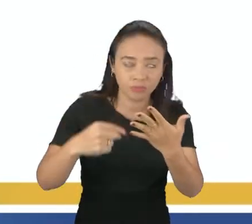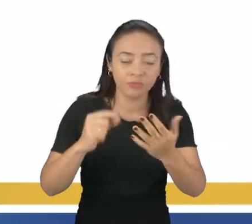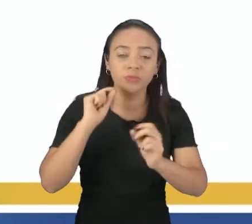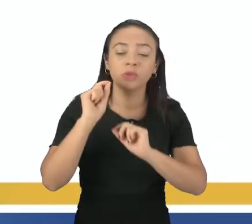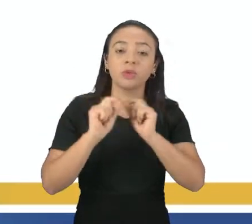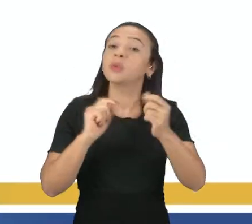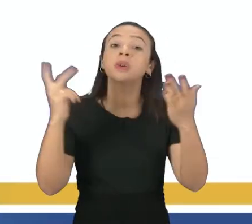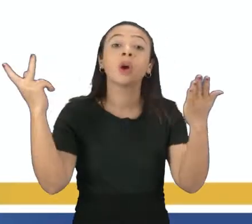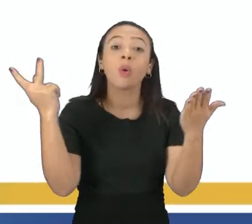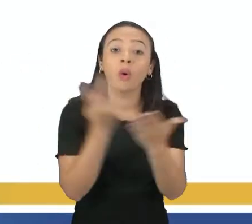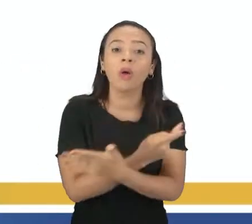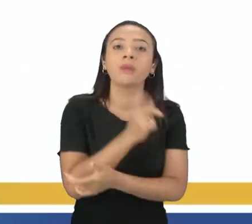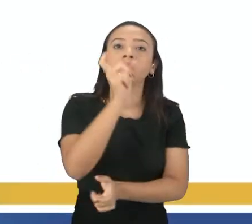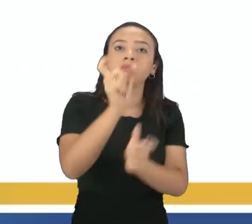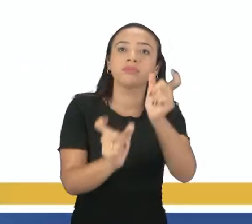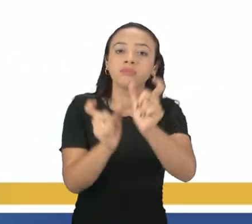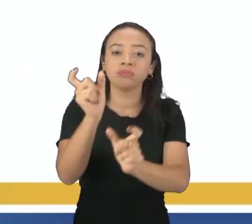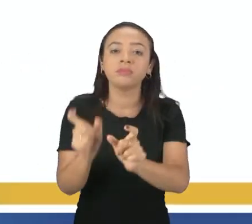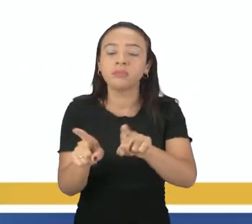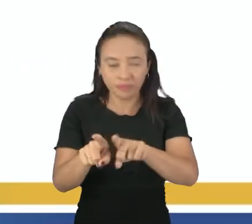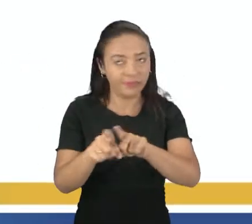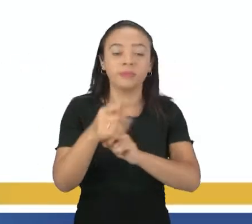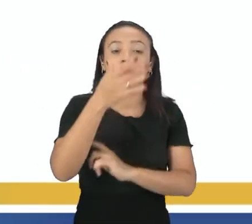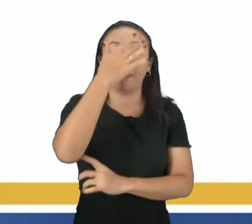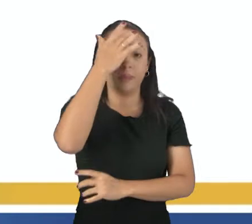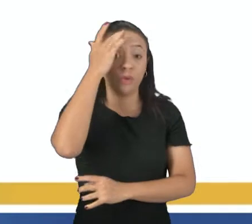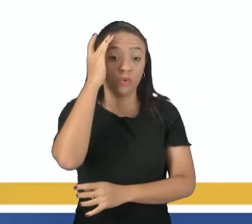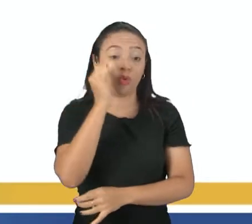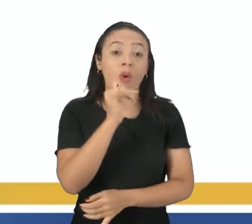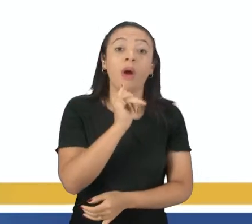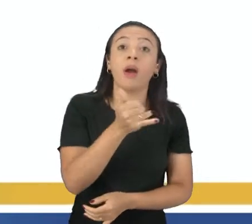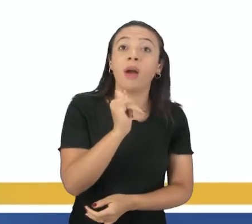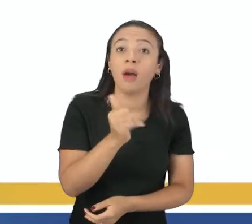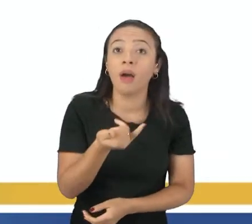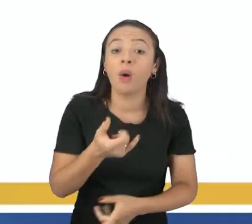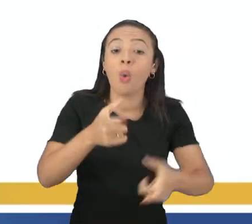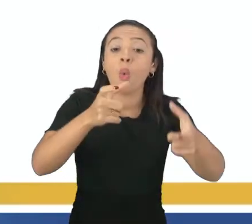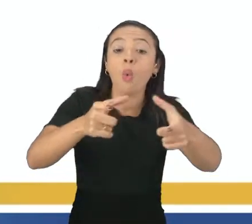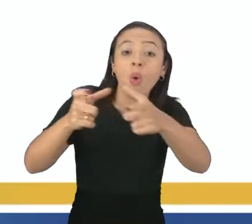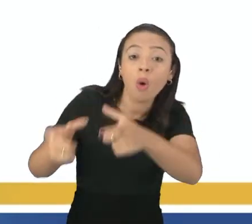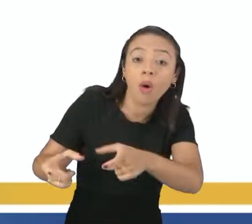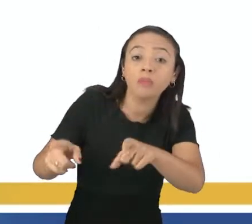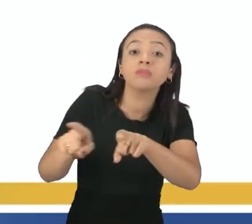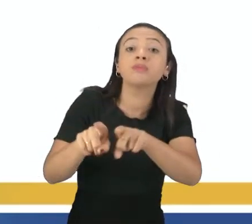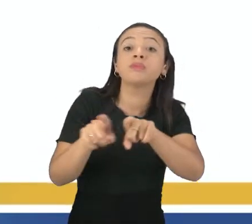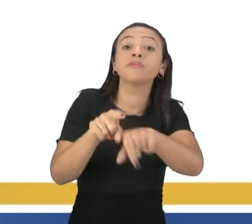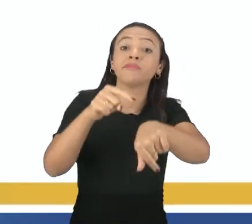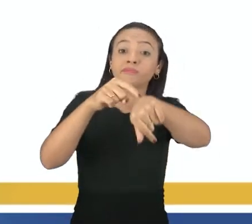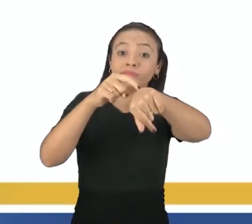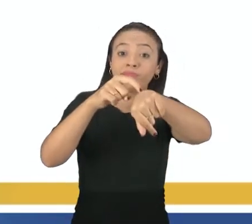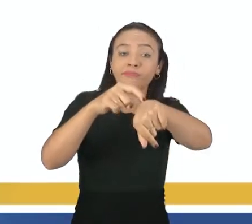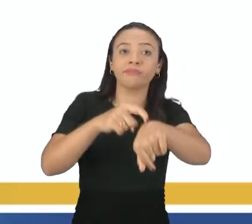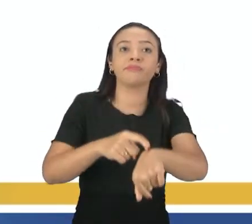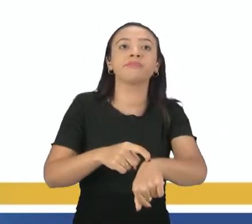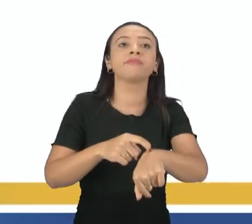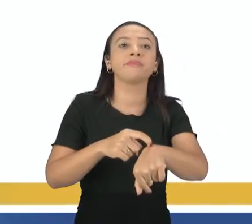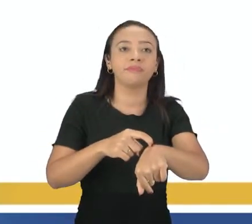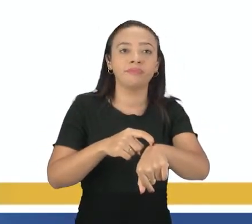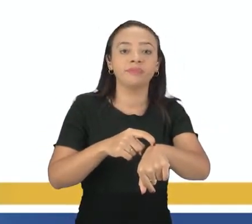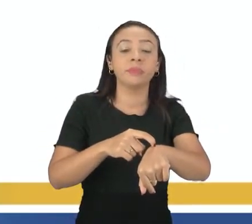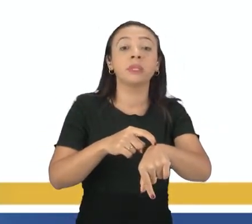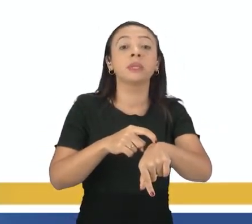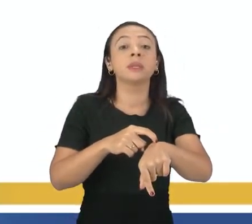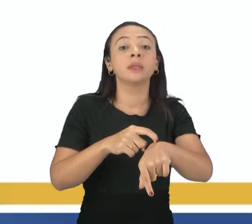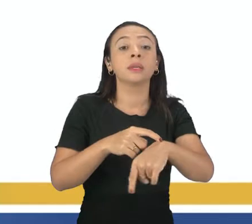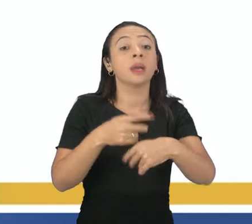são as ações dos personagens, o narrador, o local, né, o lugar onde acontece e o tempo, né?